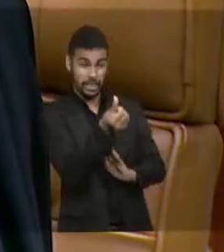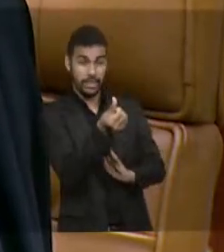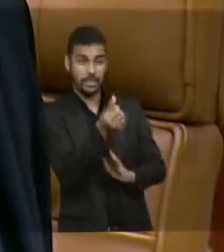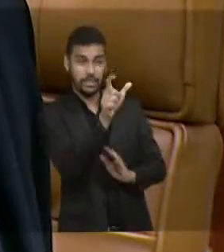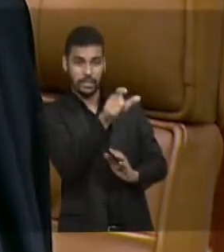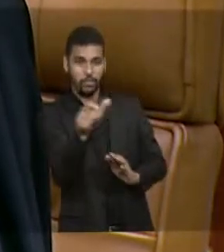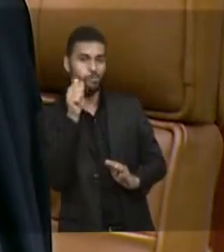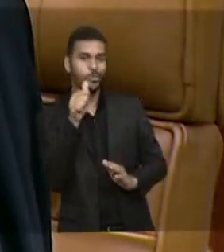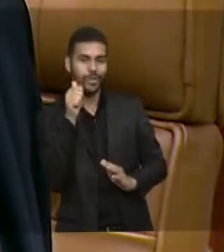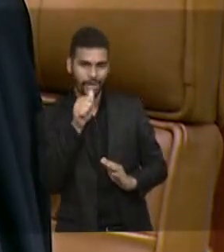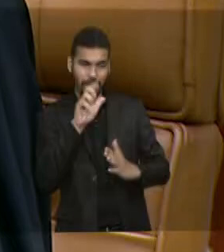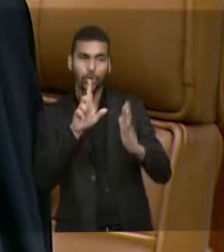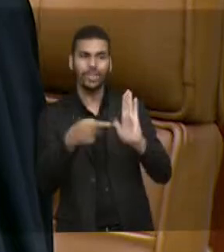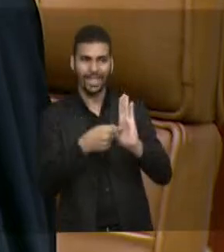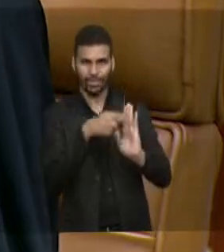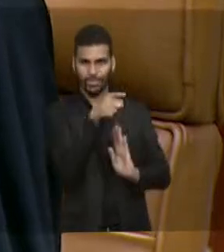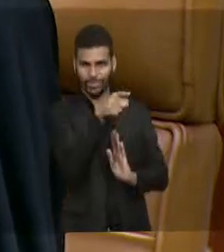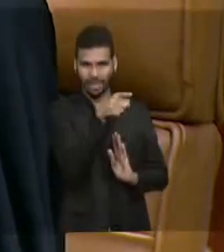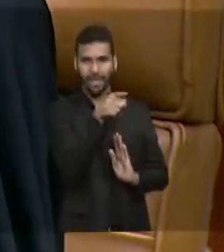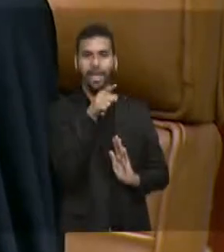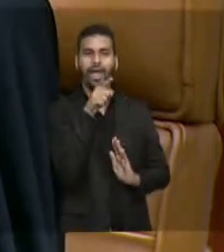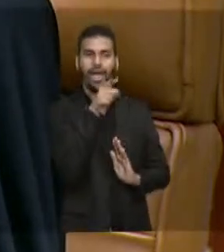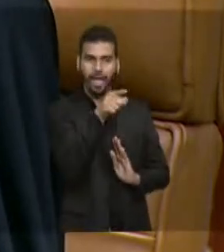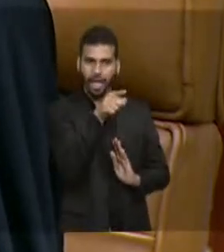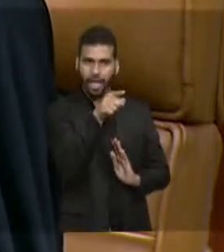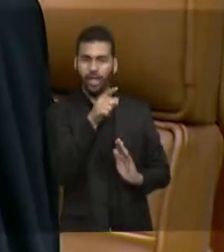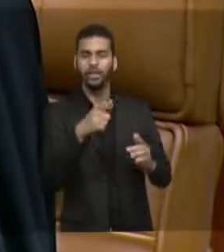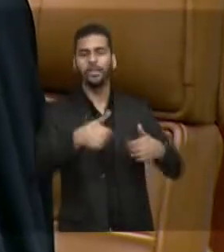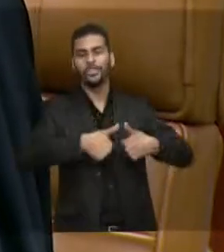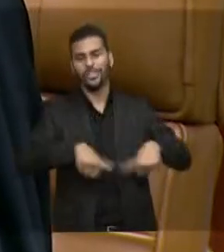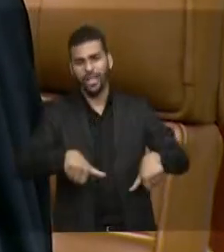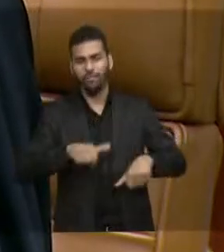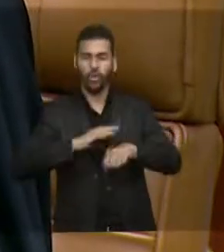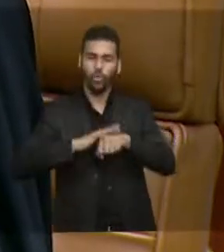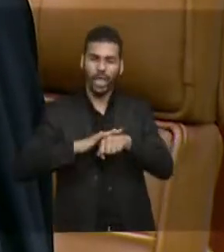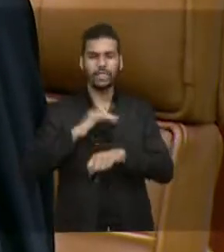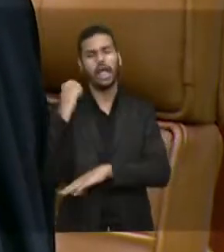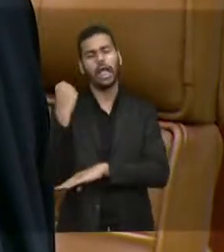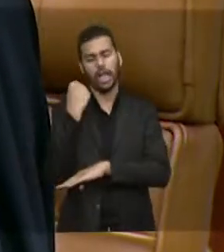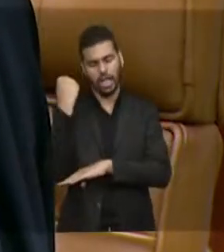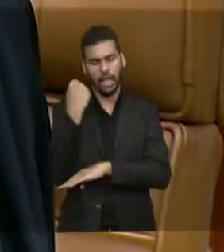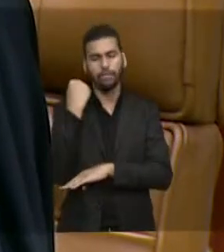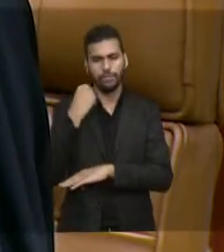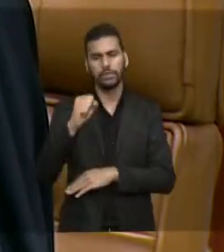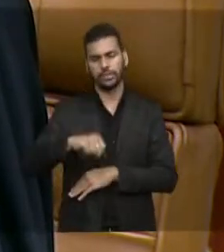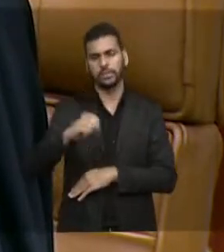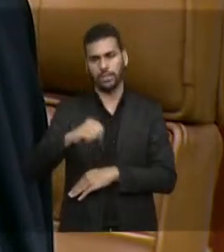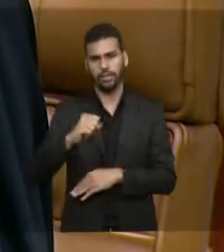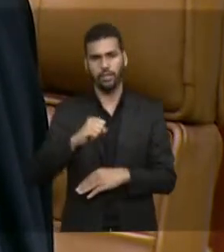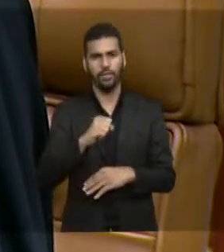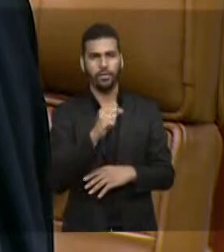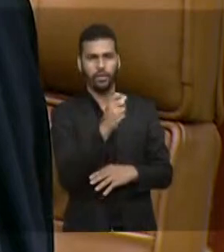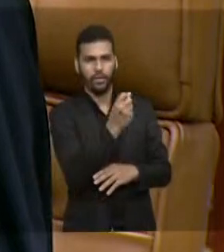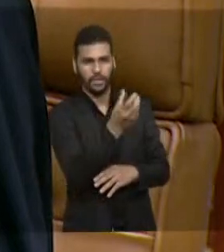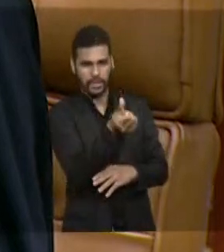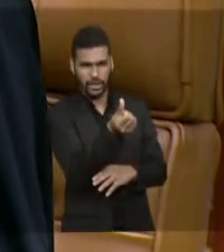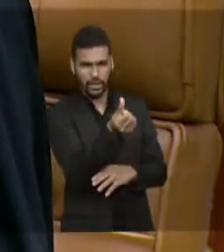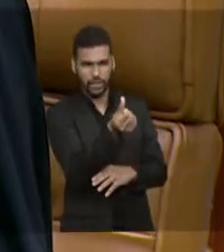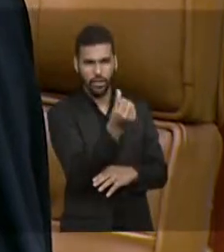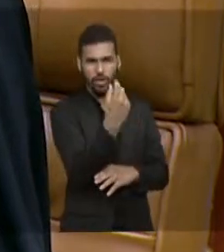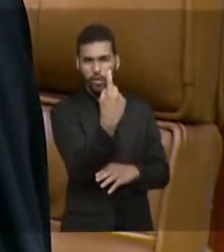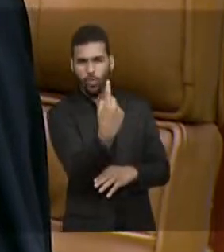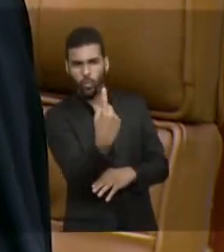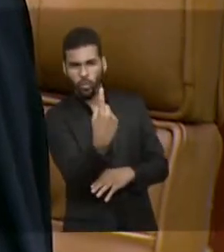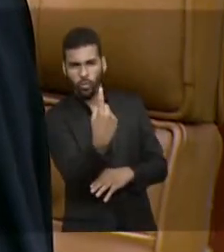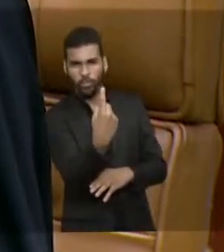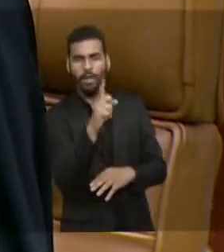mulheres as denunciadas elas tinham como morbidade tinham doenças graves e uma delas era a única